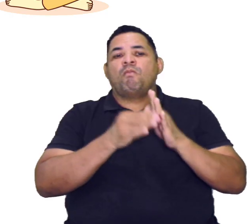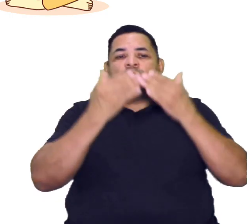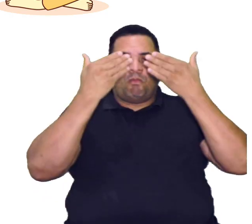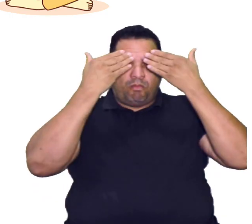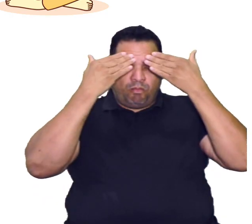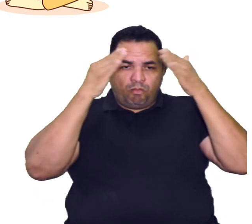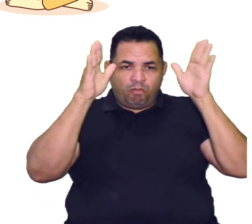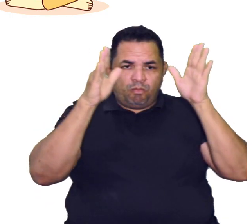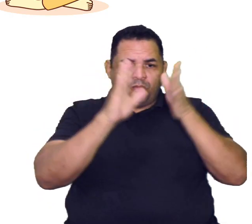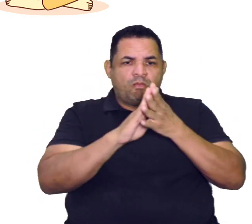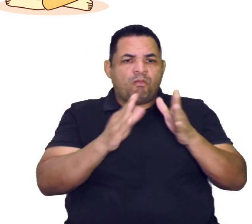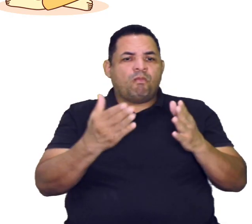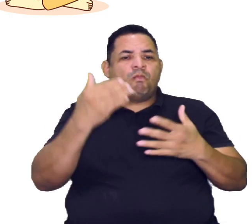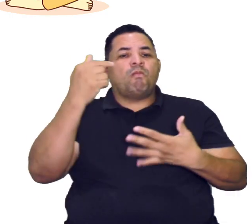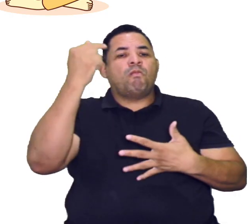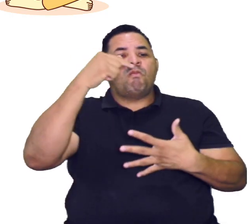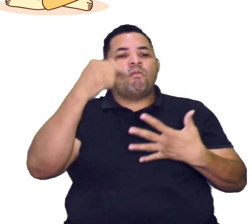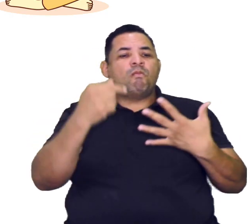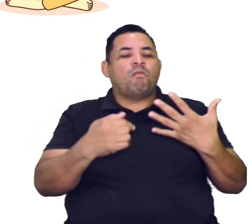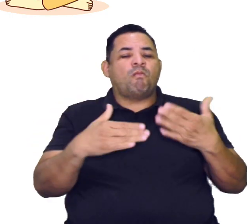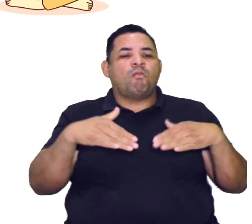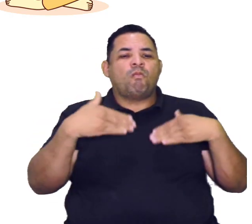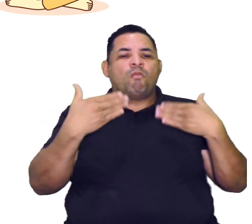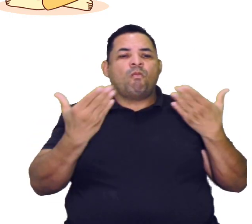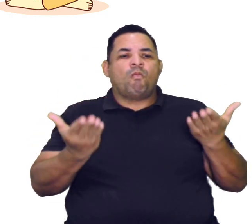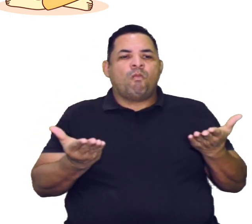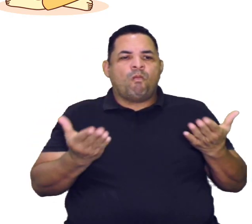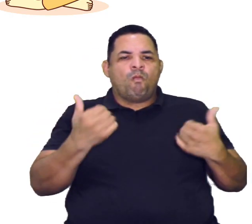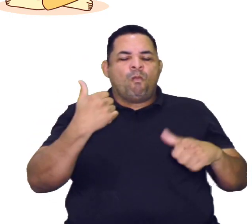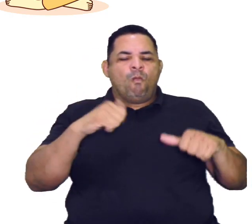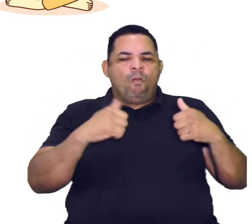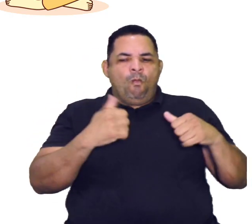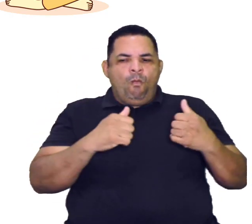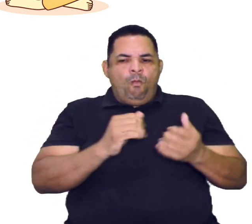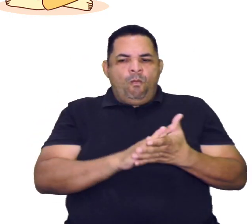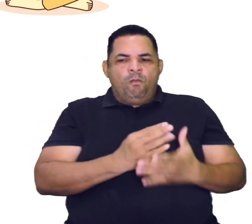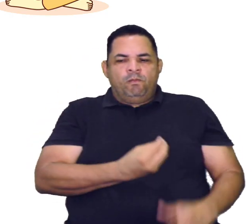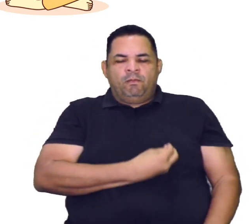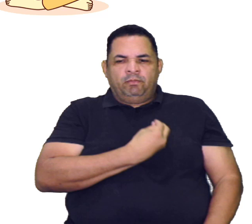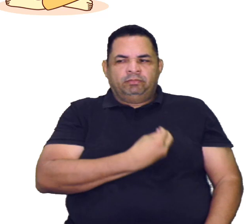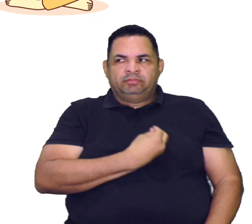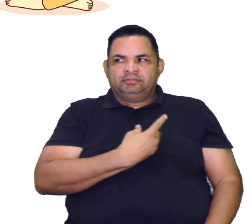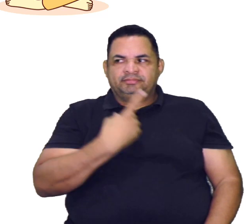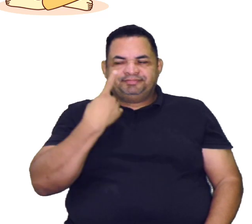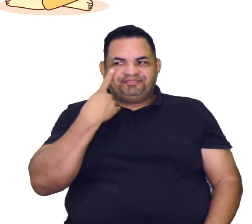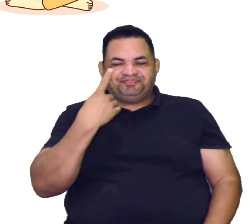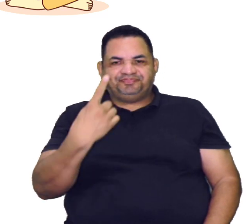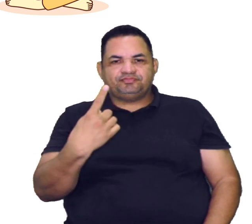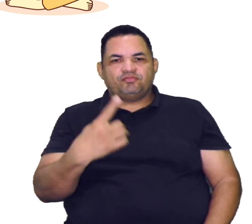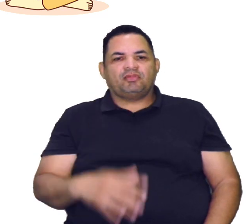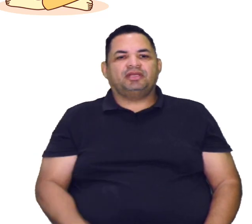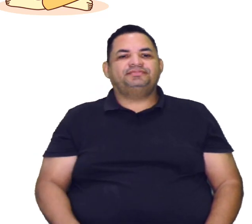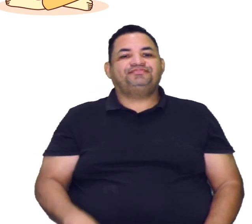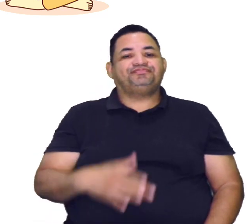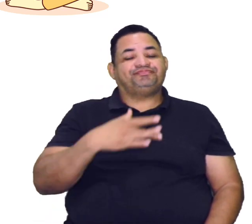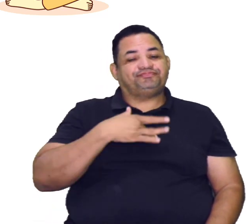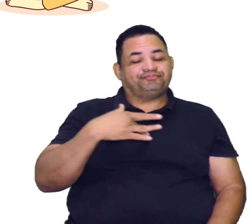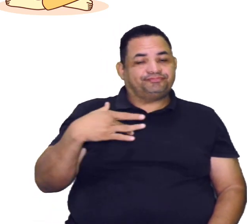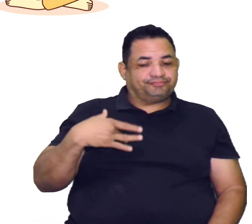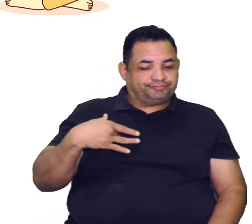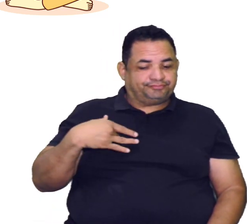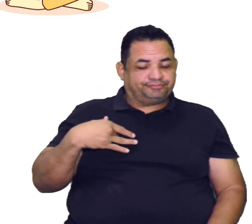amplo, ela está linkada aí com o quê? Quando eu falar de qualidade de vida, eu vou observar aí a